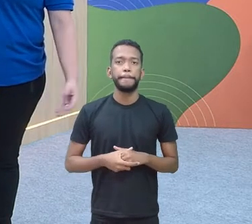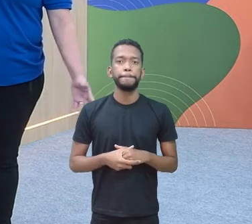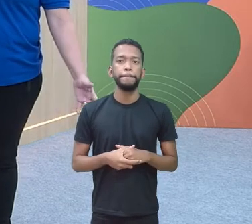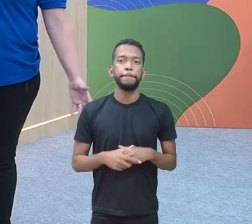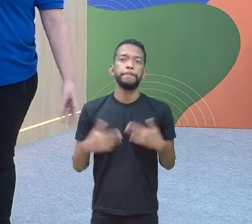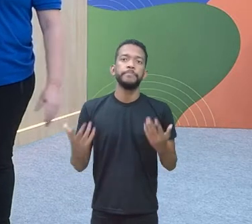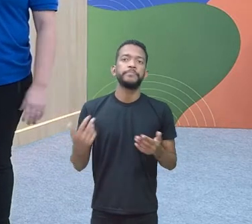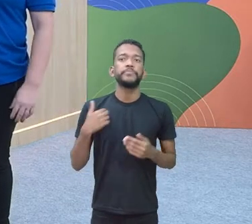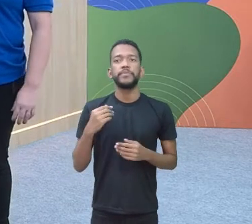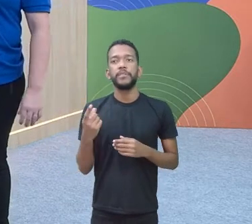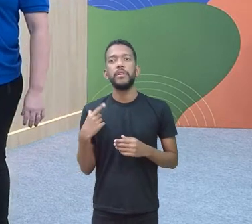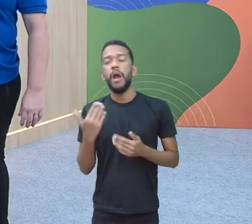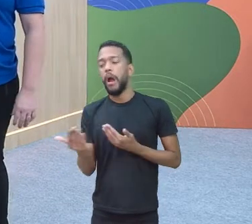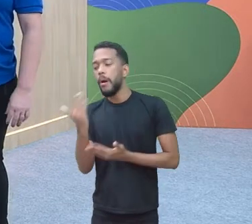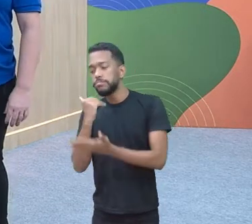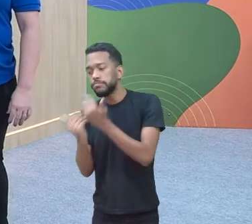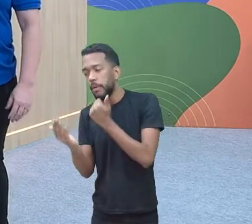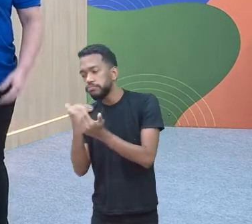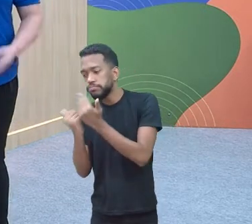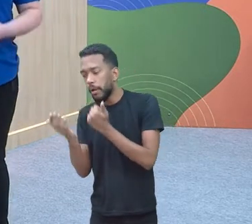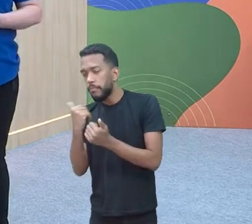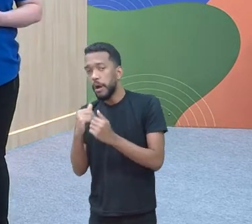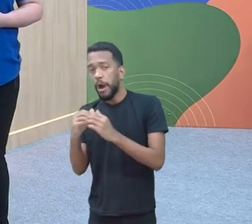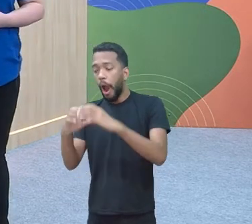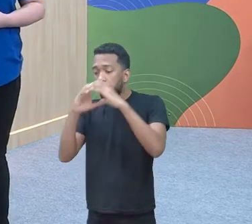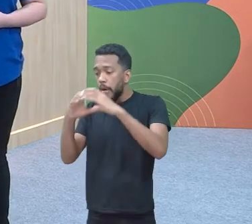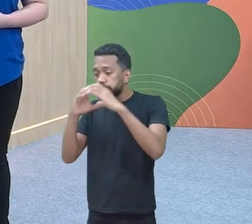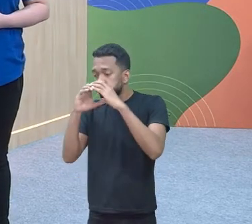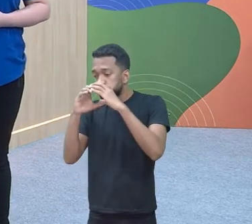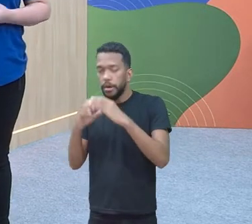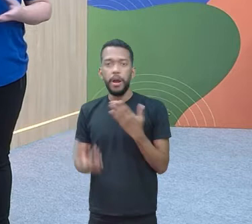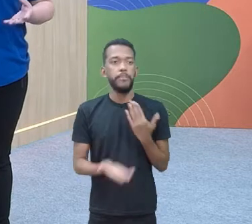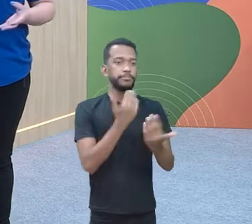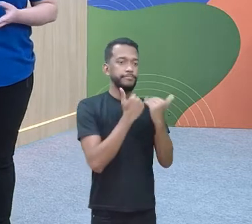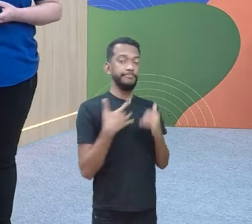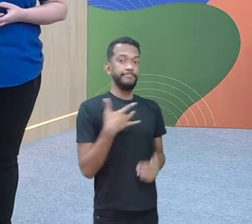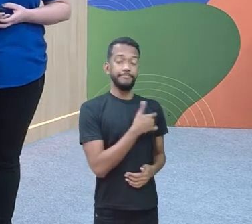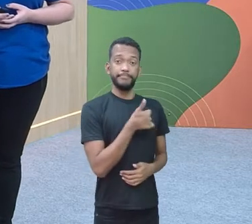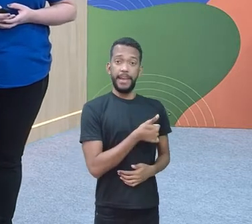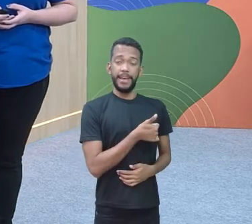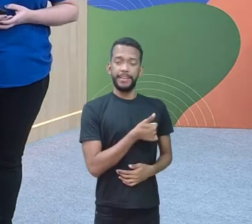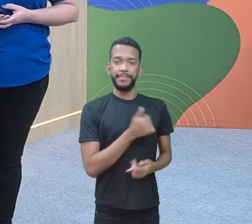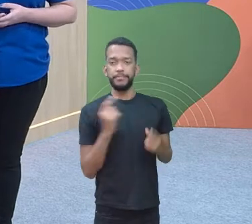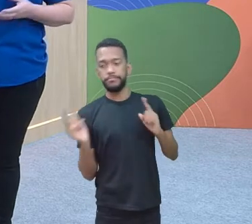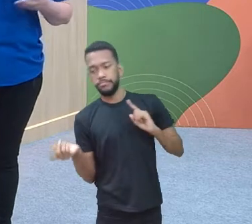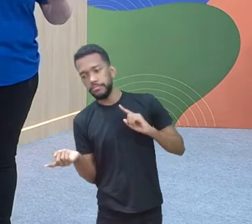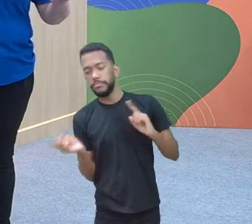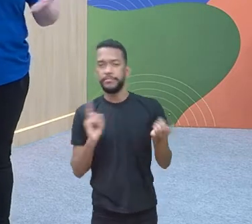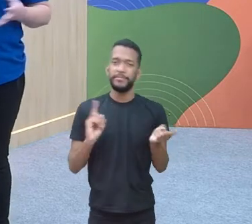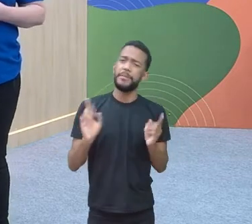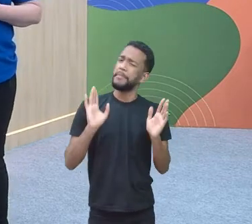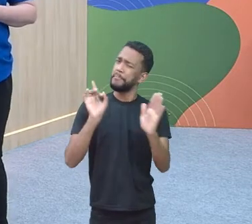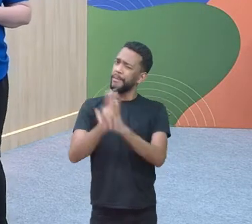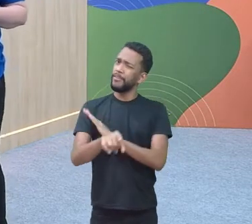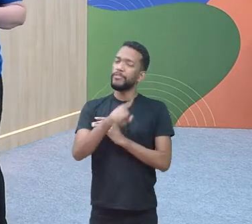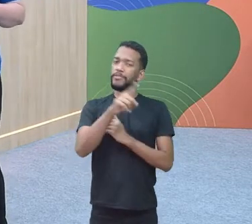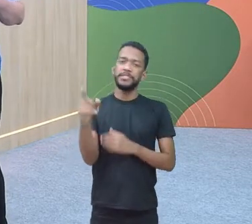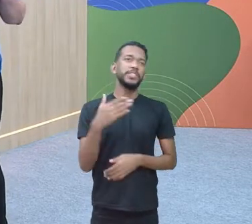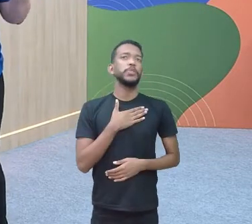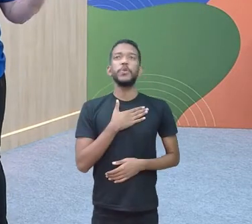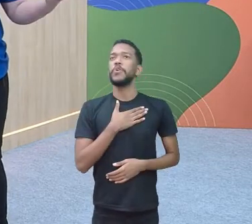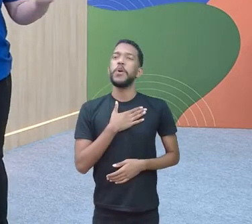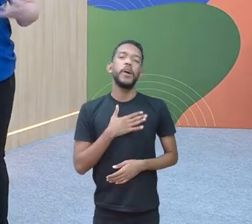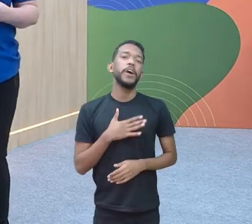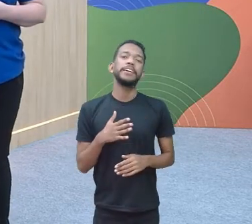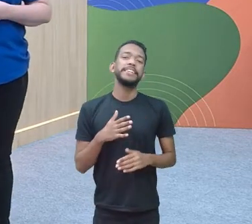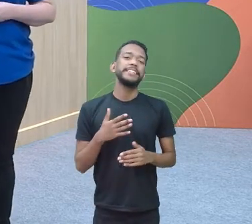Ora como fast food, ora me alimento bem. E aí pergunto para vocês, quem aqui não gosta de comer aquele